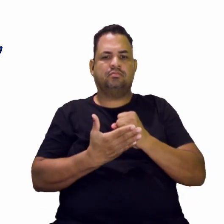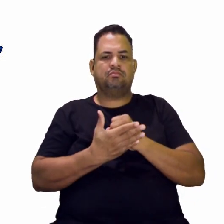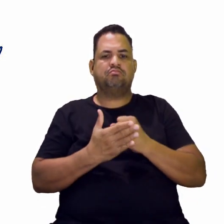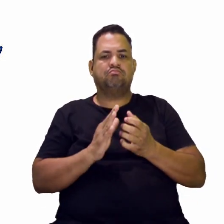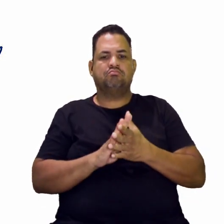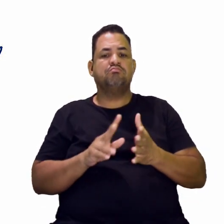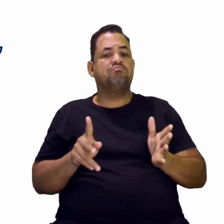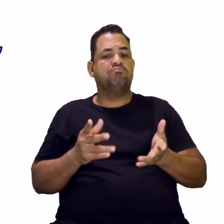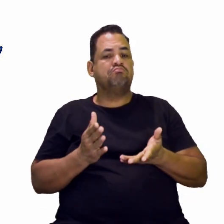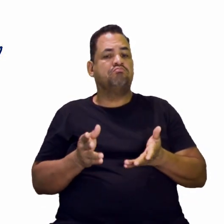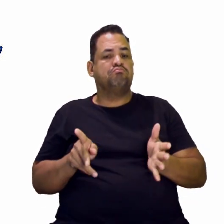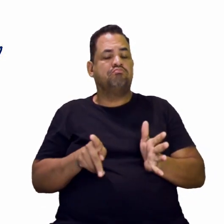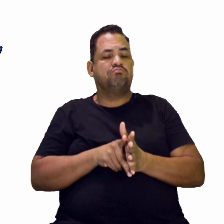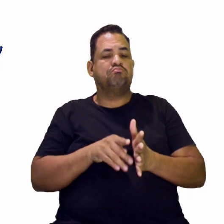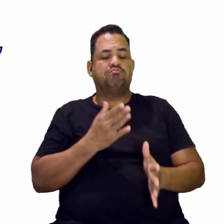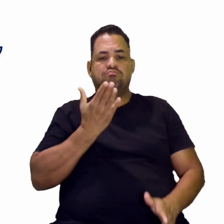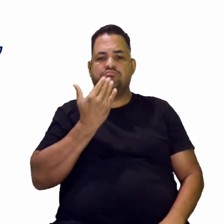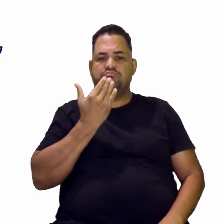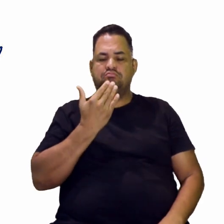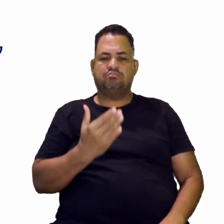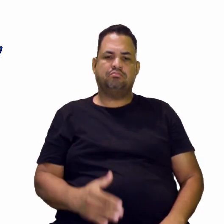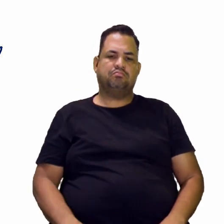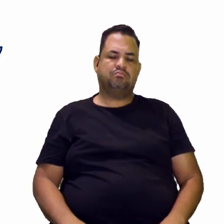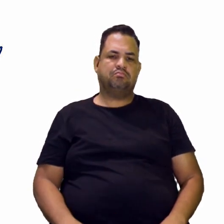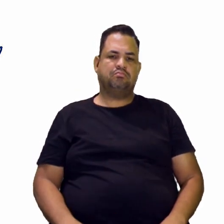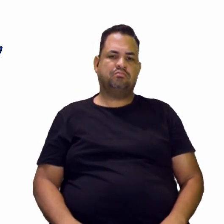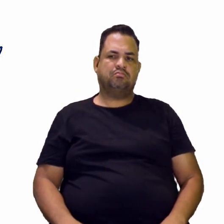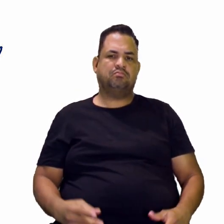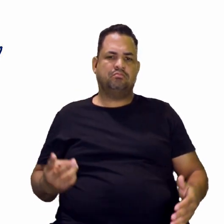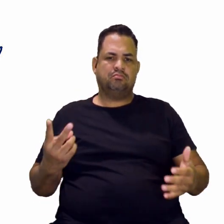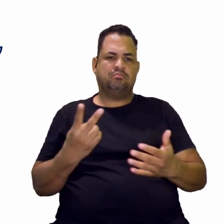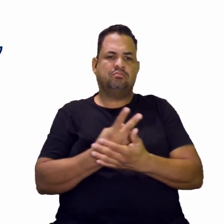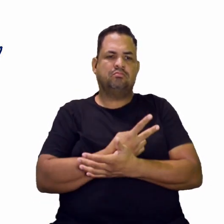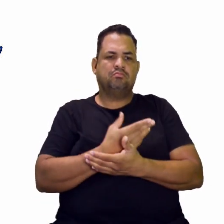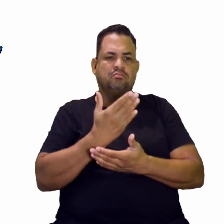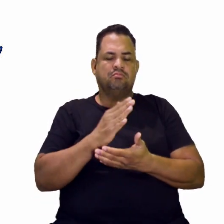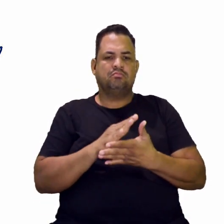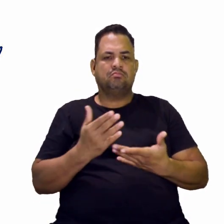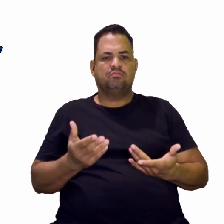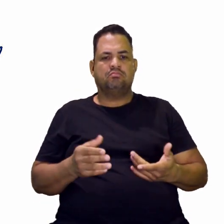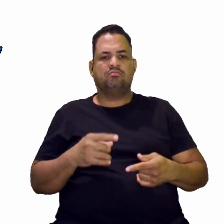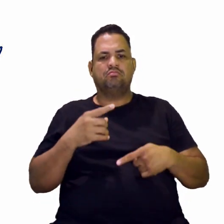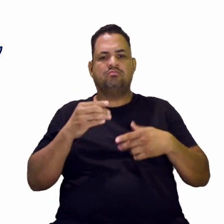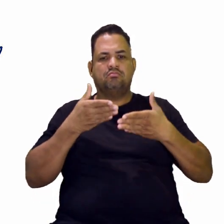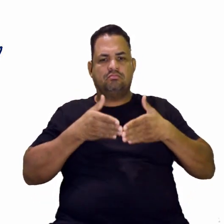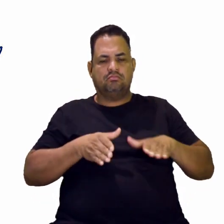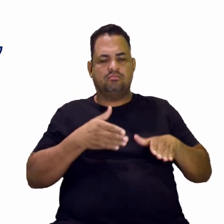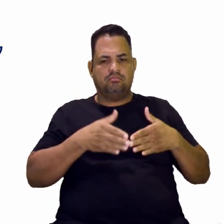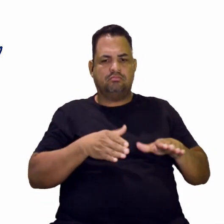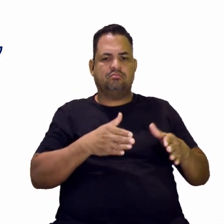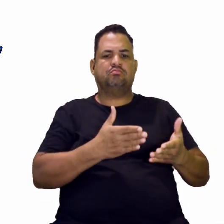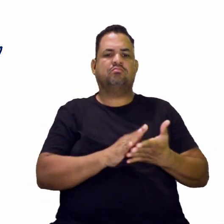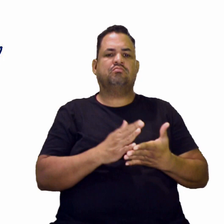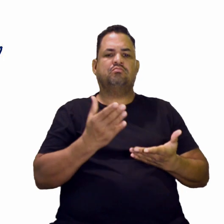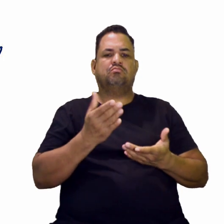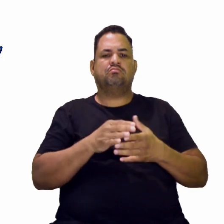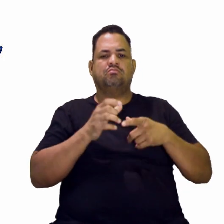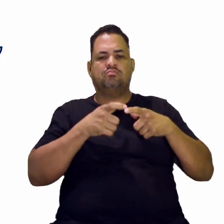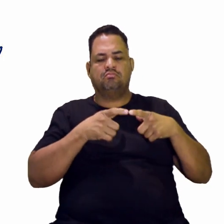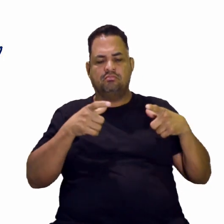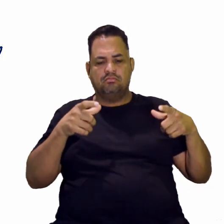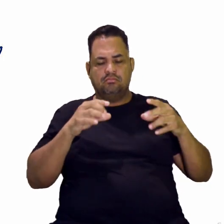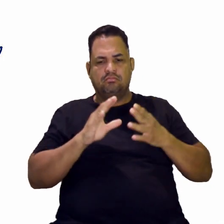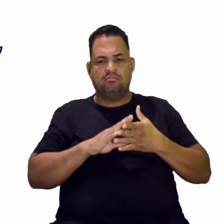comida, E isso vai causar, aliado aí a fatores reprodutivos, que vai fazer com que